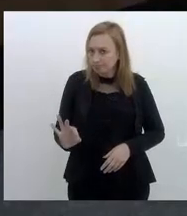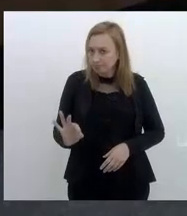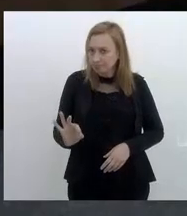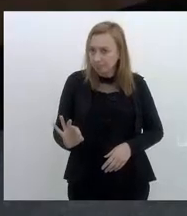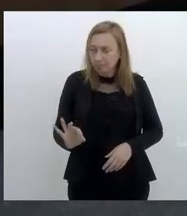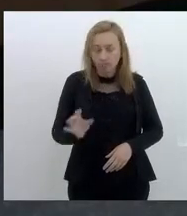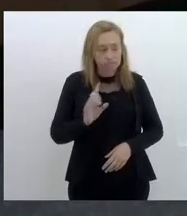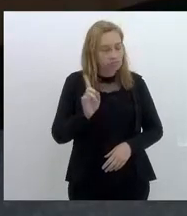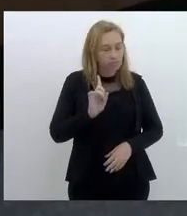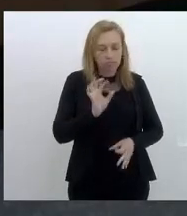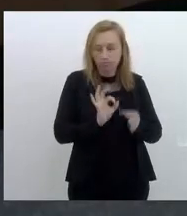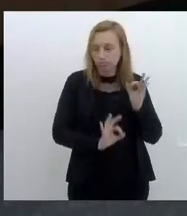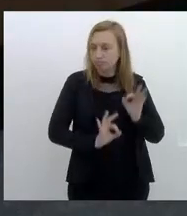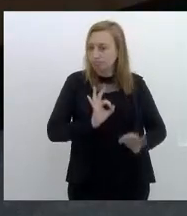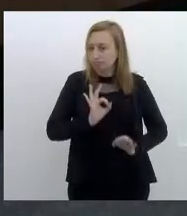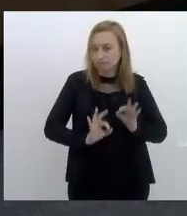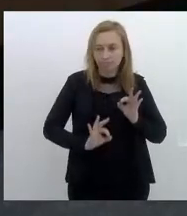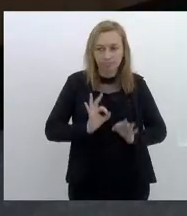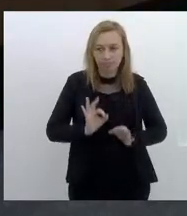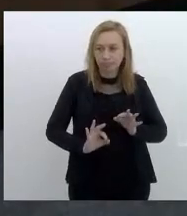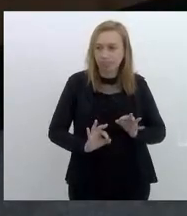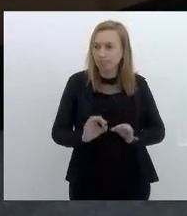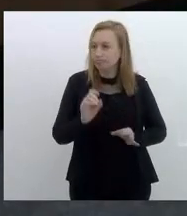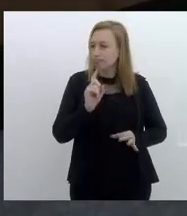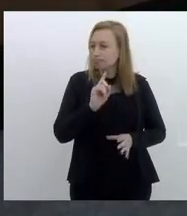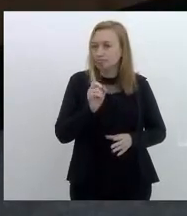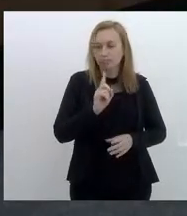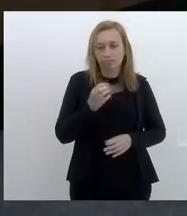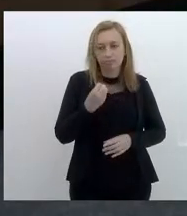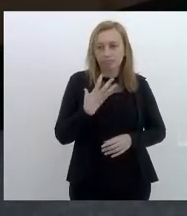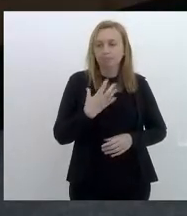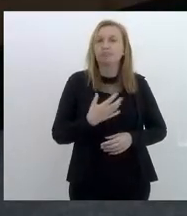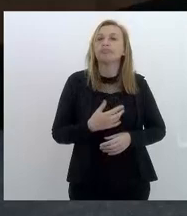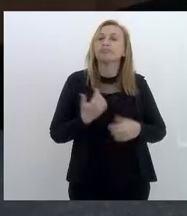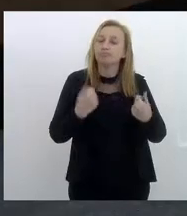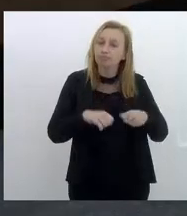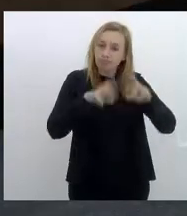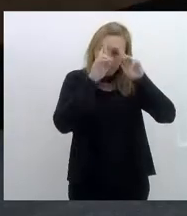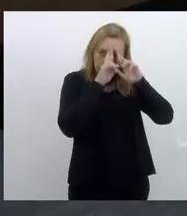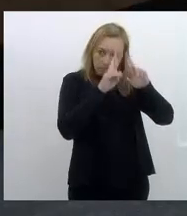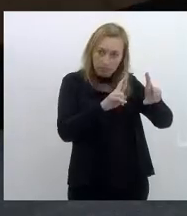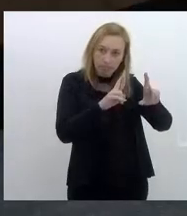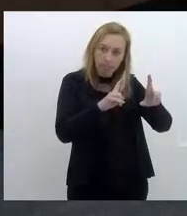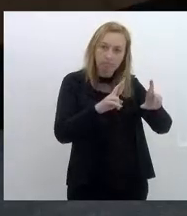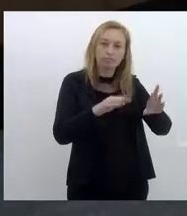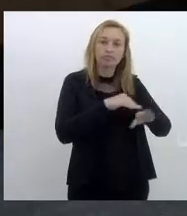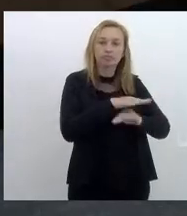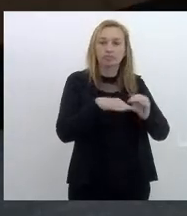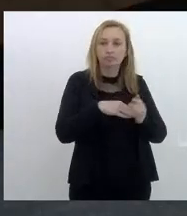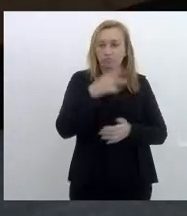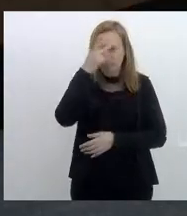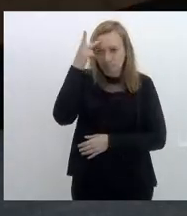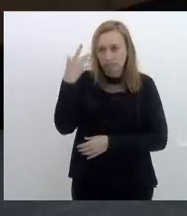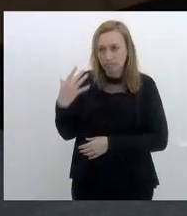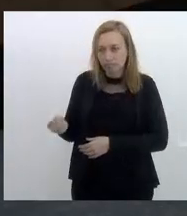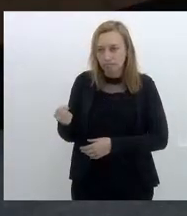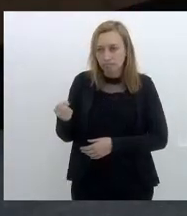Não é justo não é adequada a gente tem que respeitar nossos pensionistas